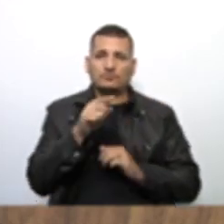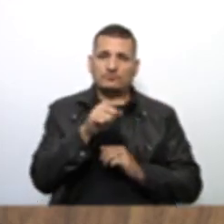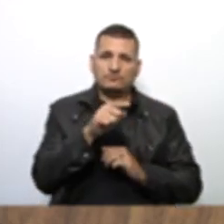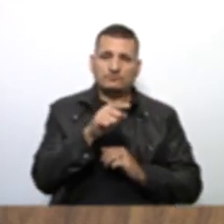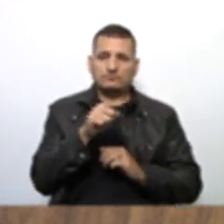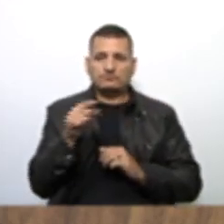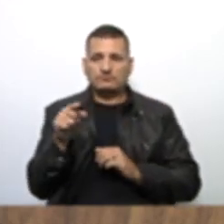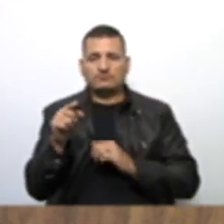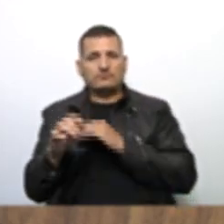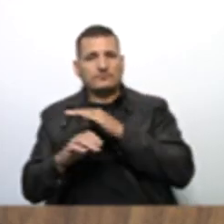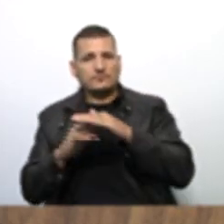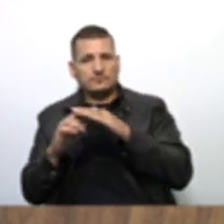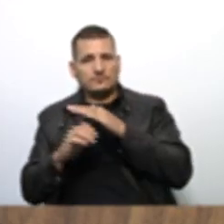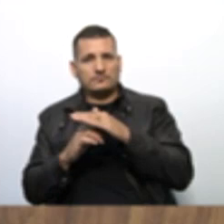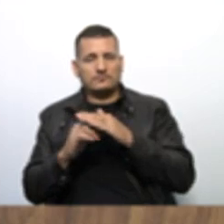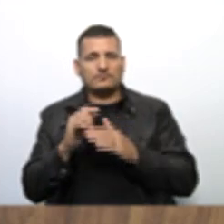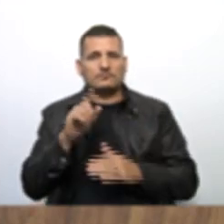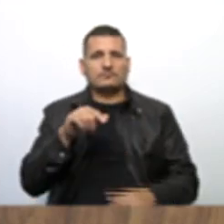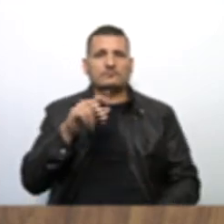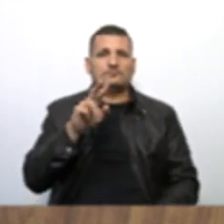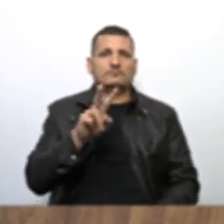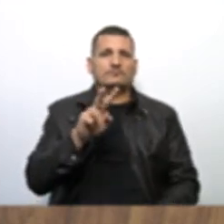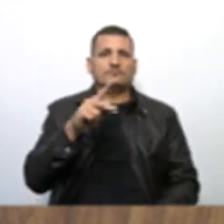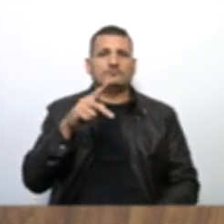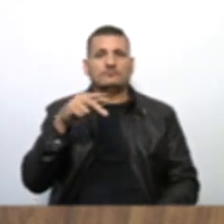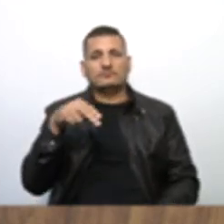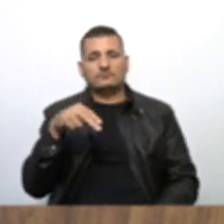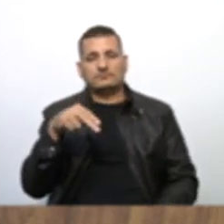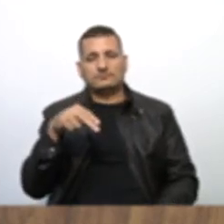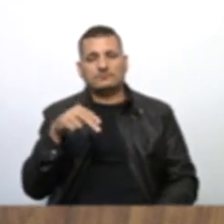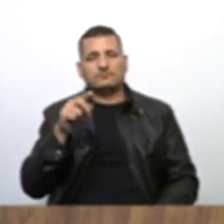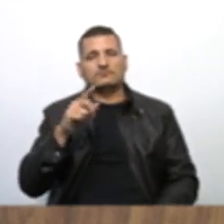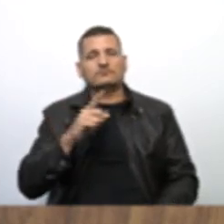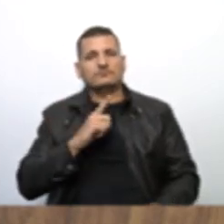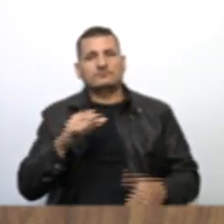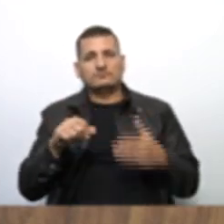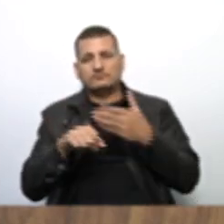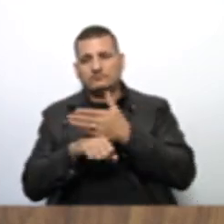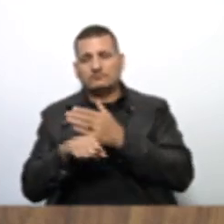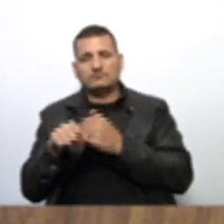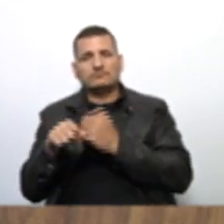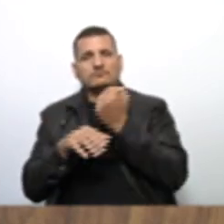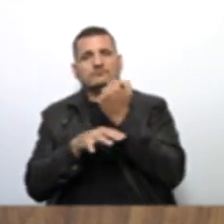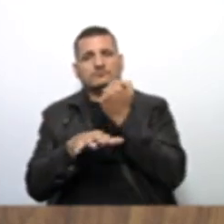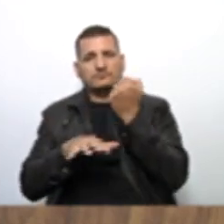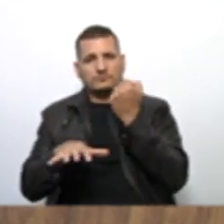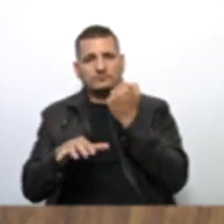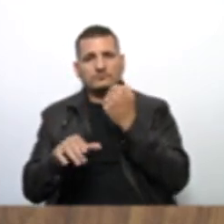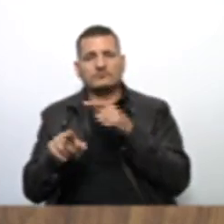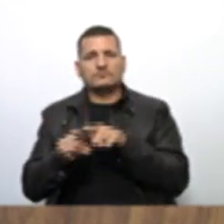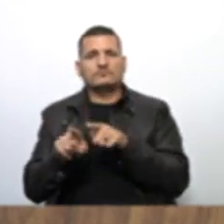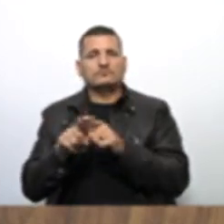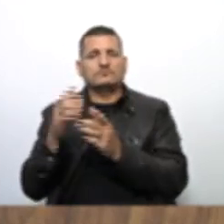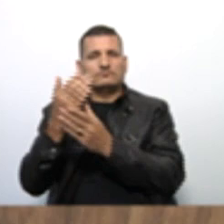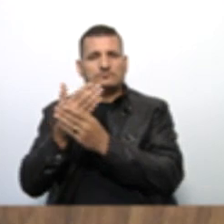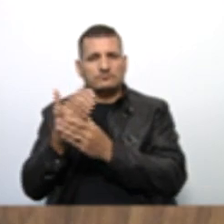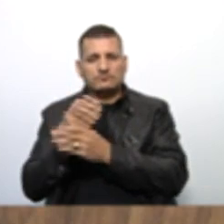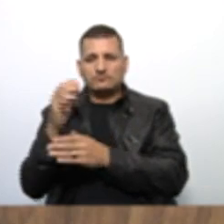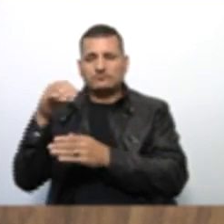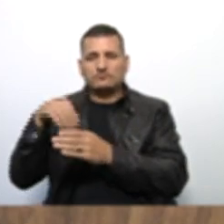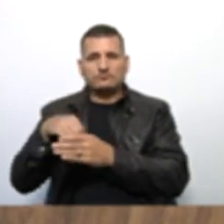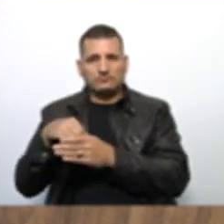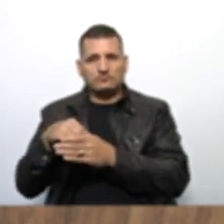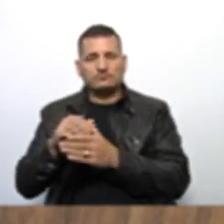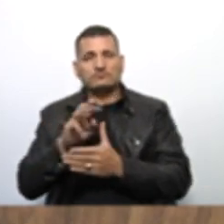que é um canal mais seguro, que é a VPN. Aí você vai ter acesso àquele servidor e até os arquivos que tem ali em relação